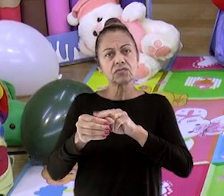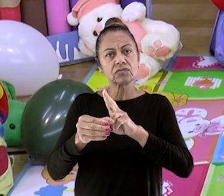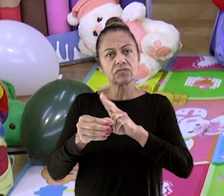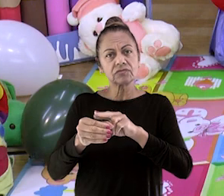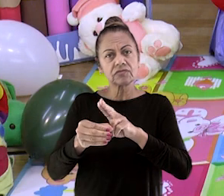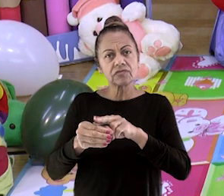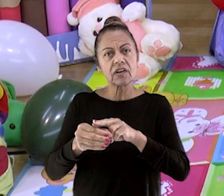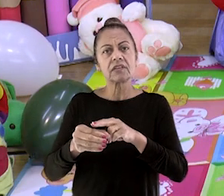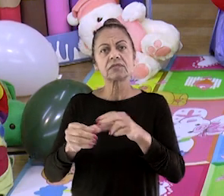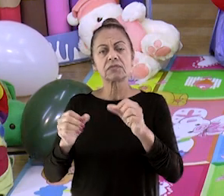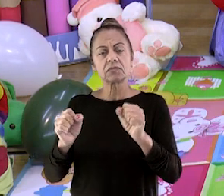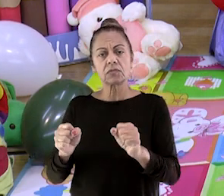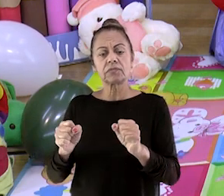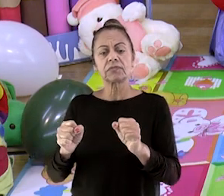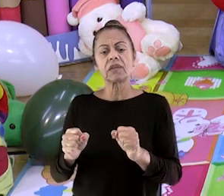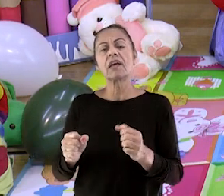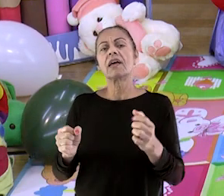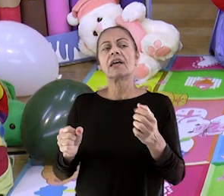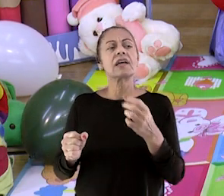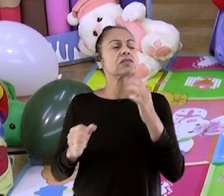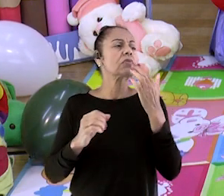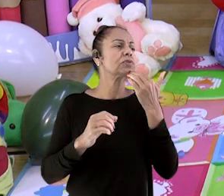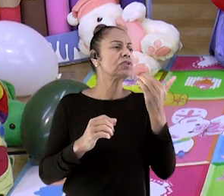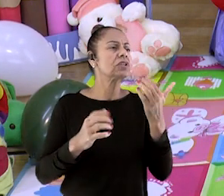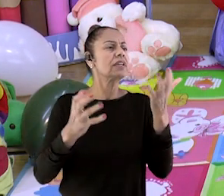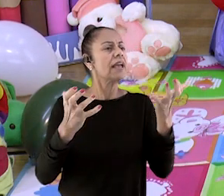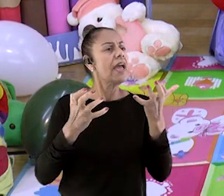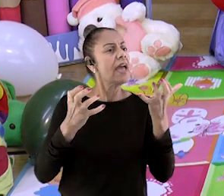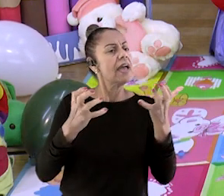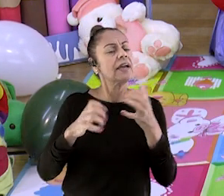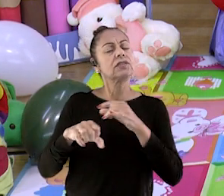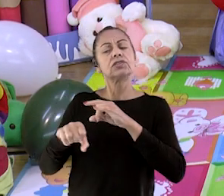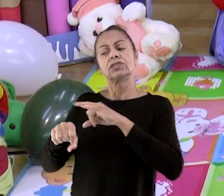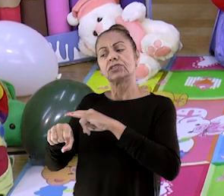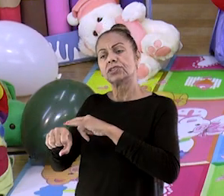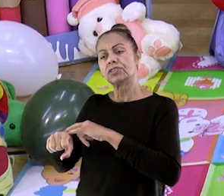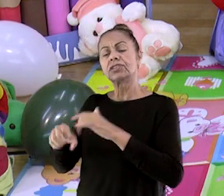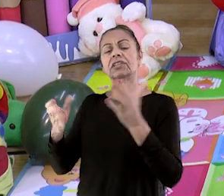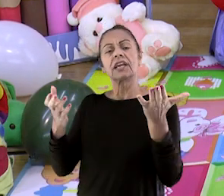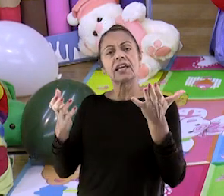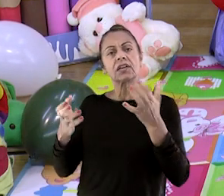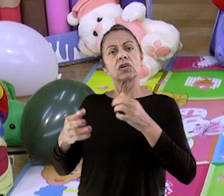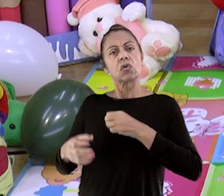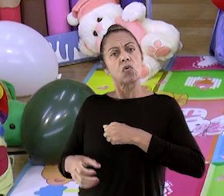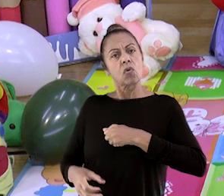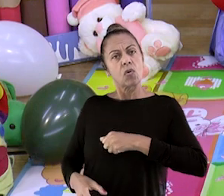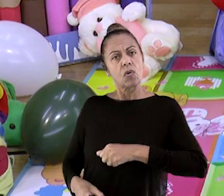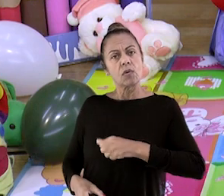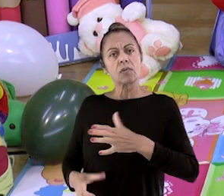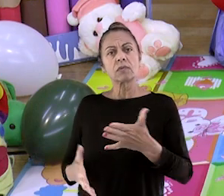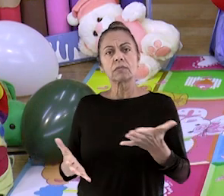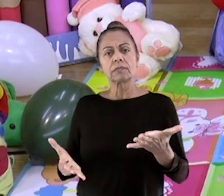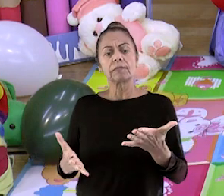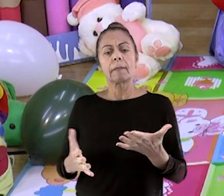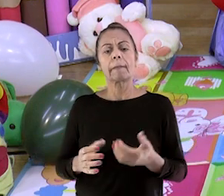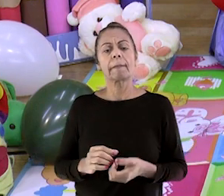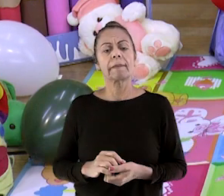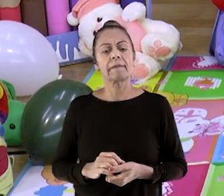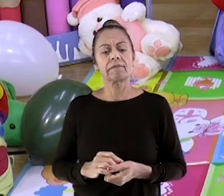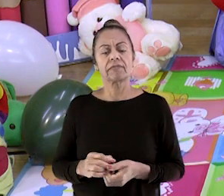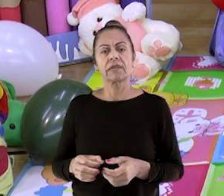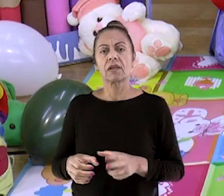xixi ou cocô é só pedir quero fazer xixi quero fazer cocô fazendo xixi